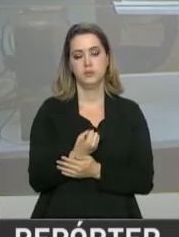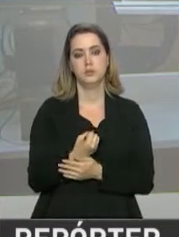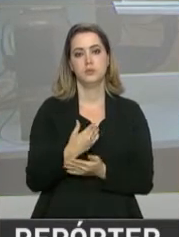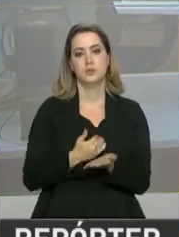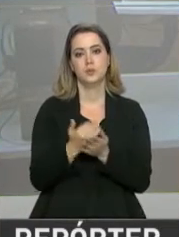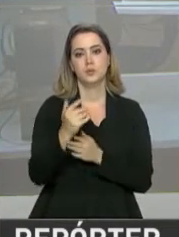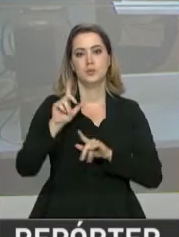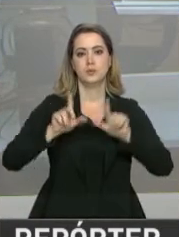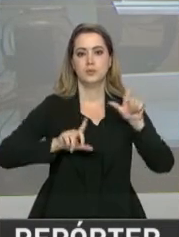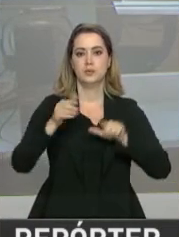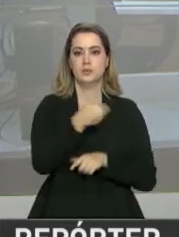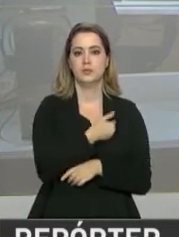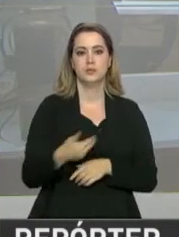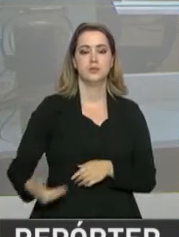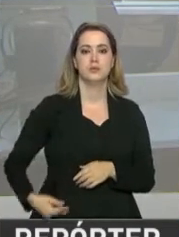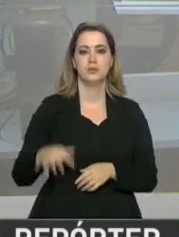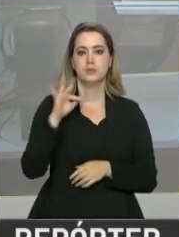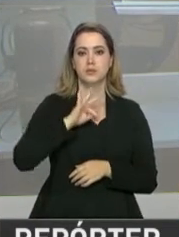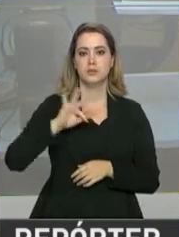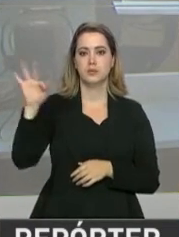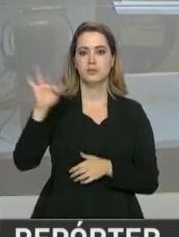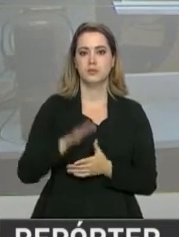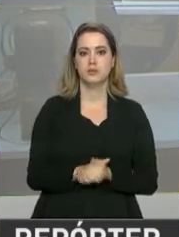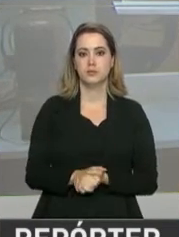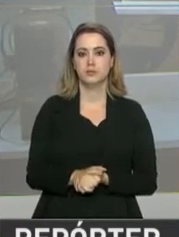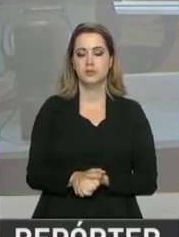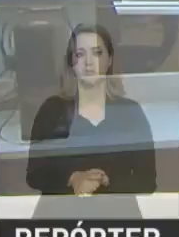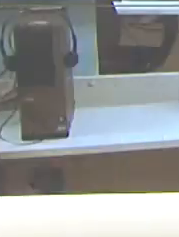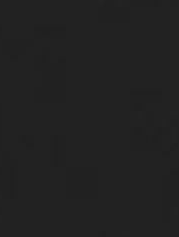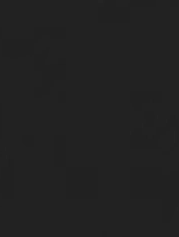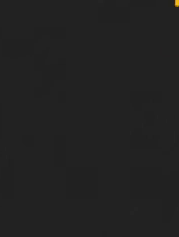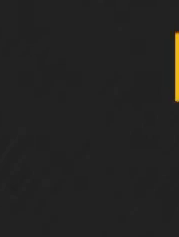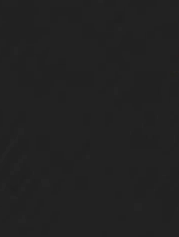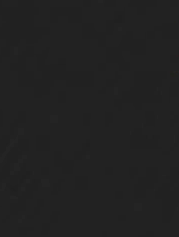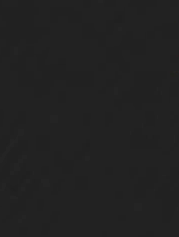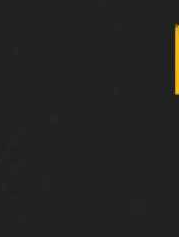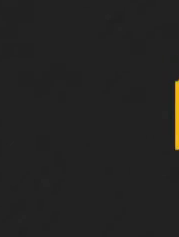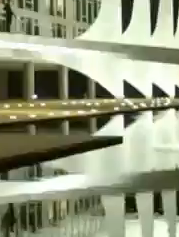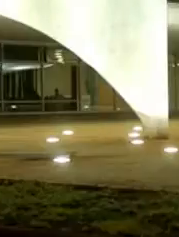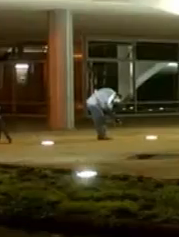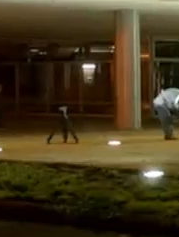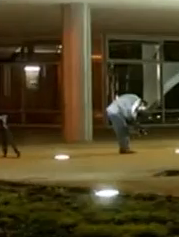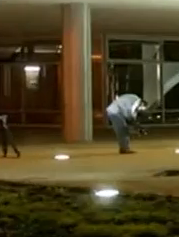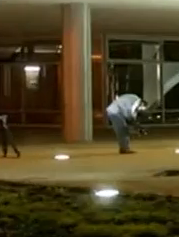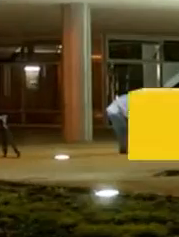Continue com a gente. NBR, a TV do Governo Federal.